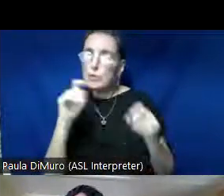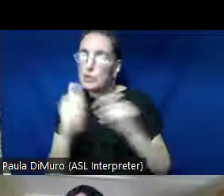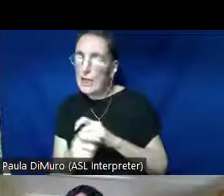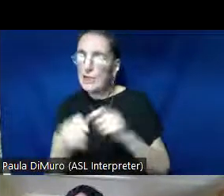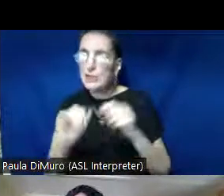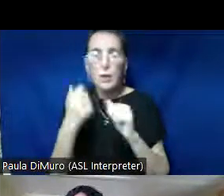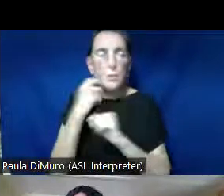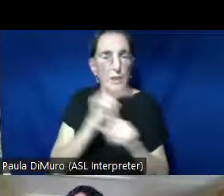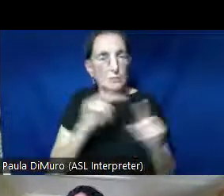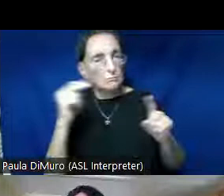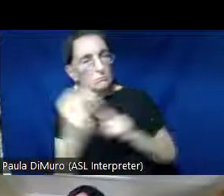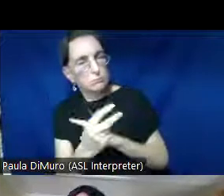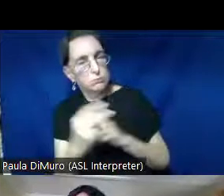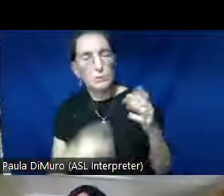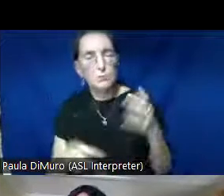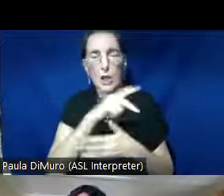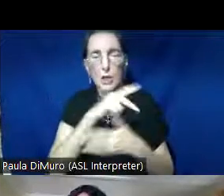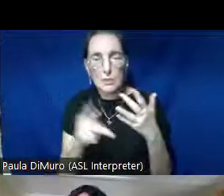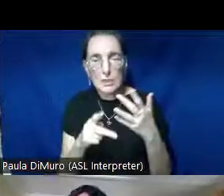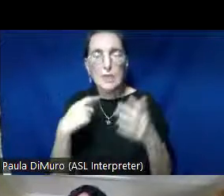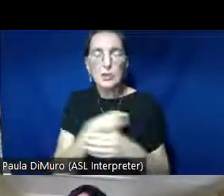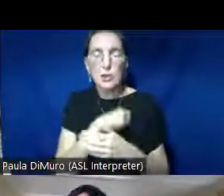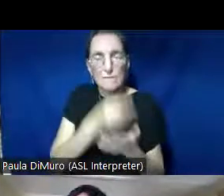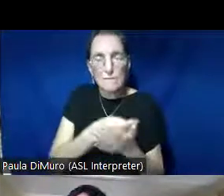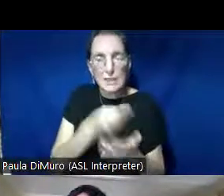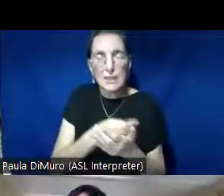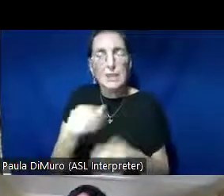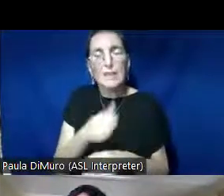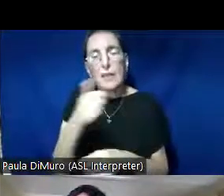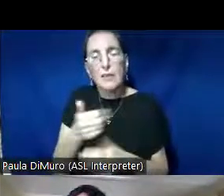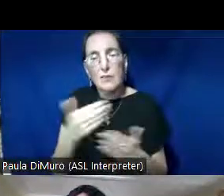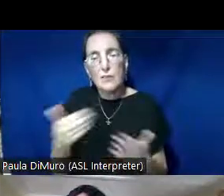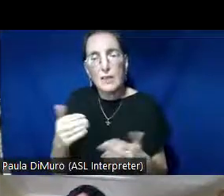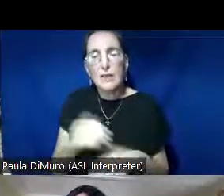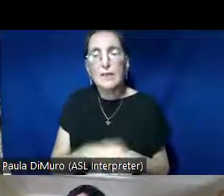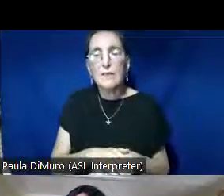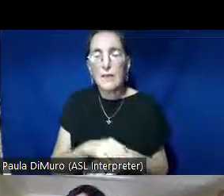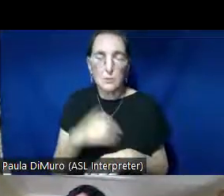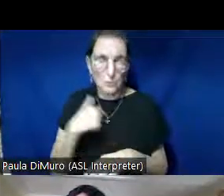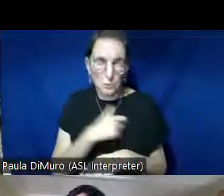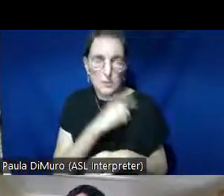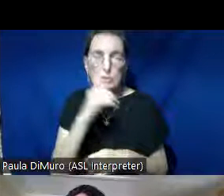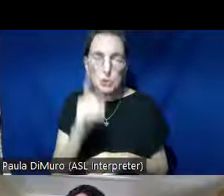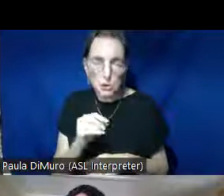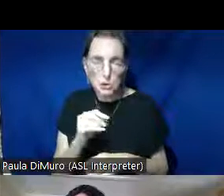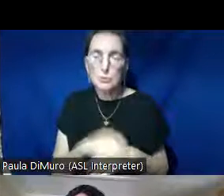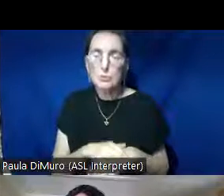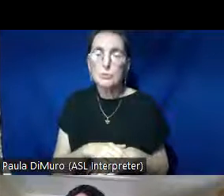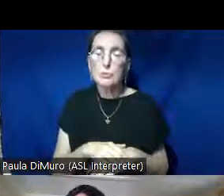População de EJ deve pensar ou prioritizar no financiamento outra grande coisa